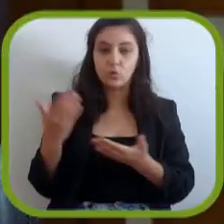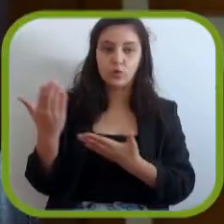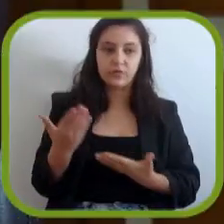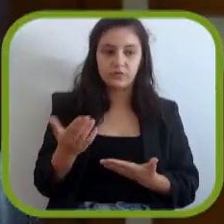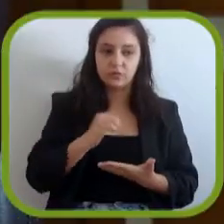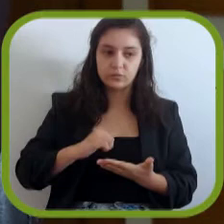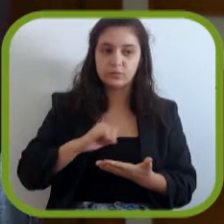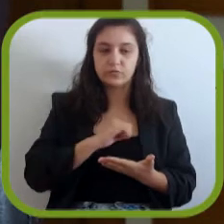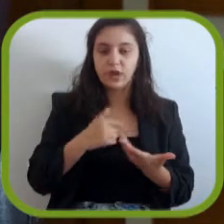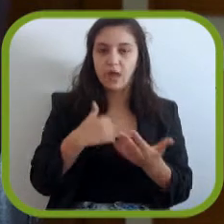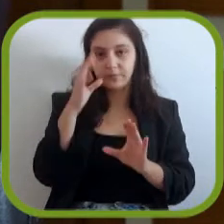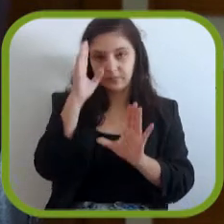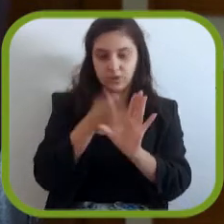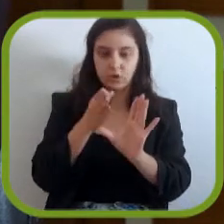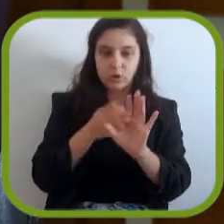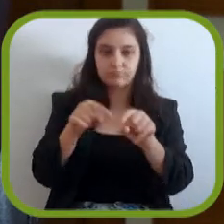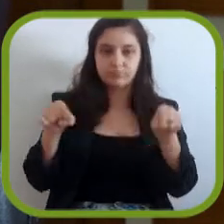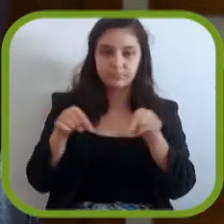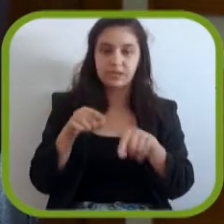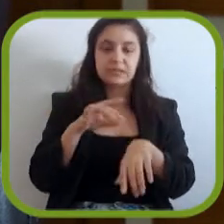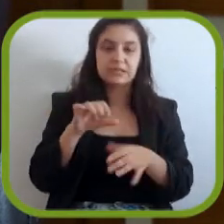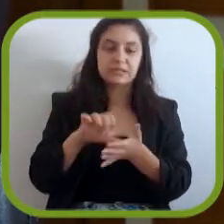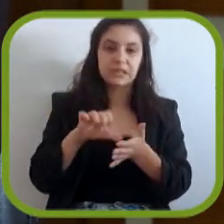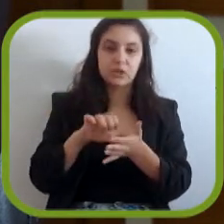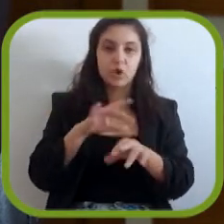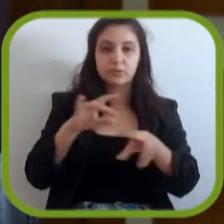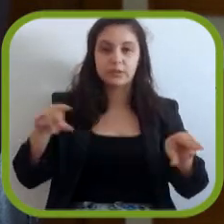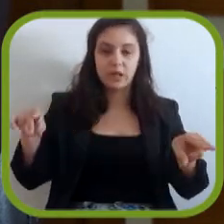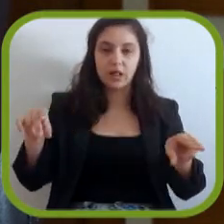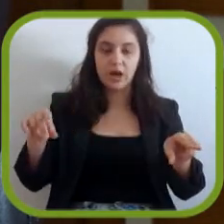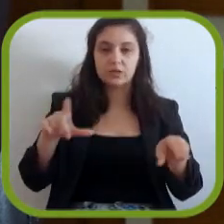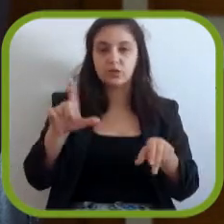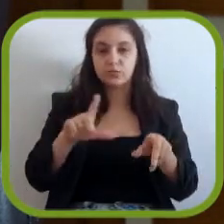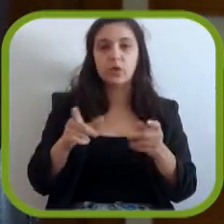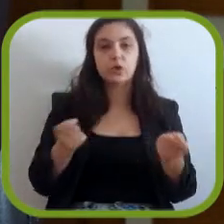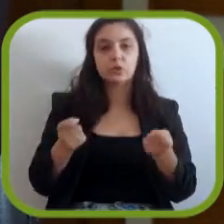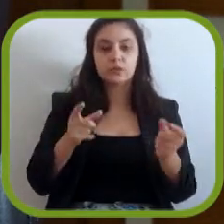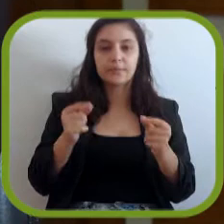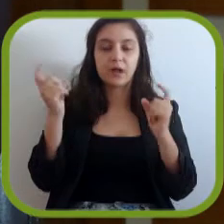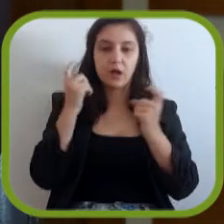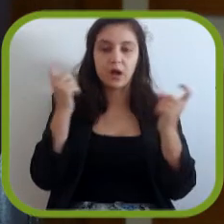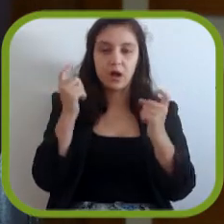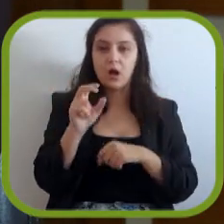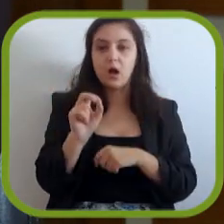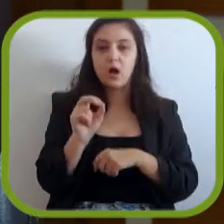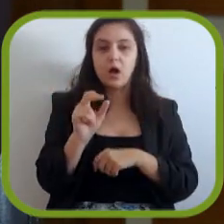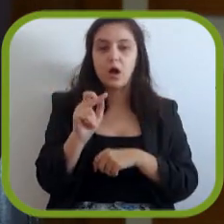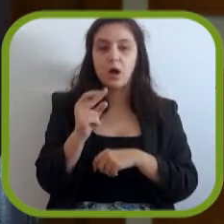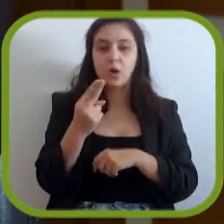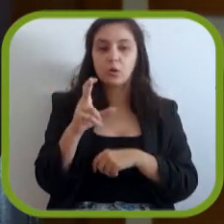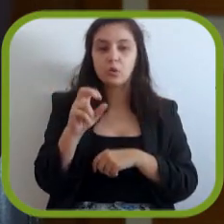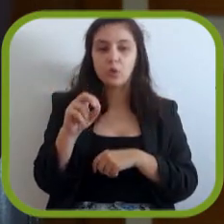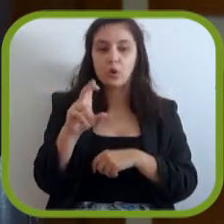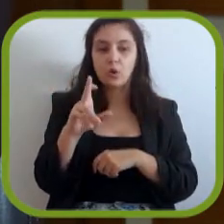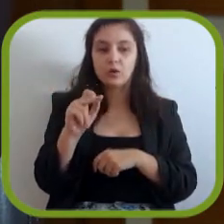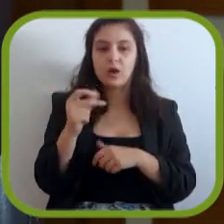O nosso convidado é psicólogo clínico no Centro Hospitalar Psiquiátrico de Lisboa e coordenador da Rádio Aurora, a